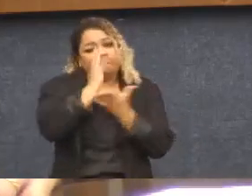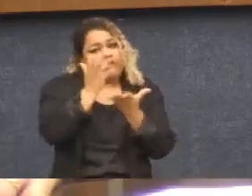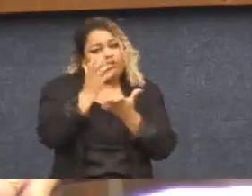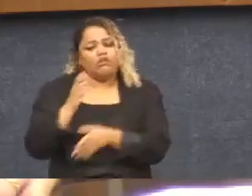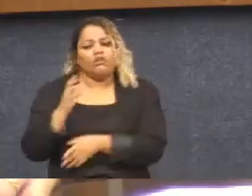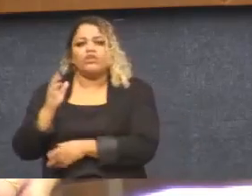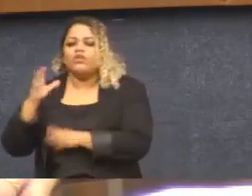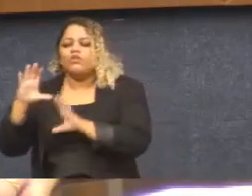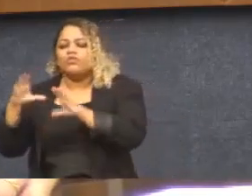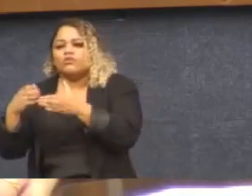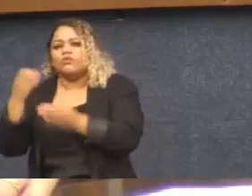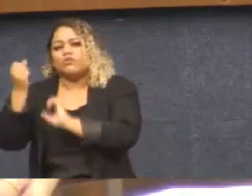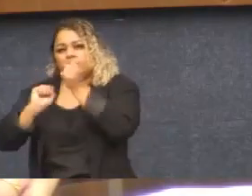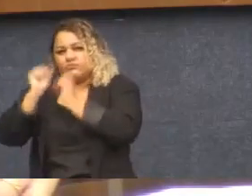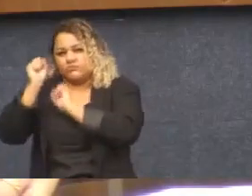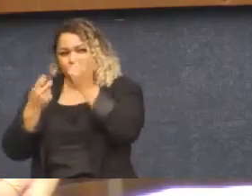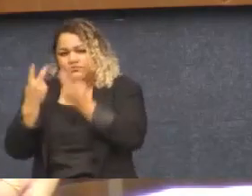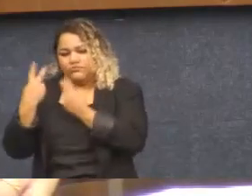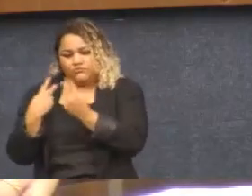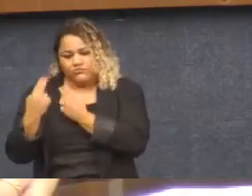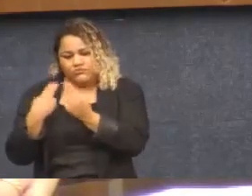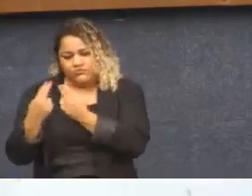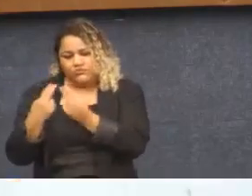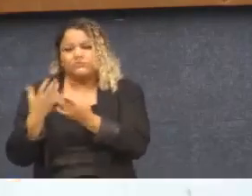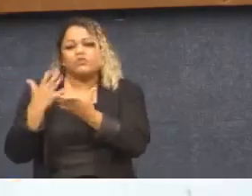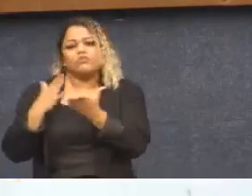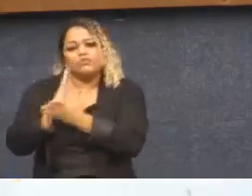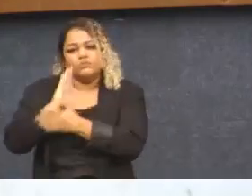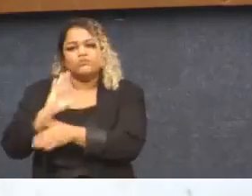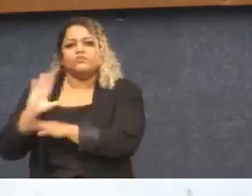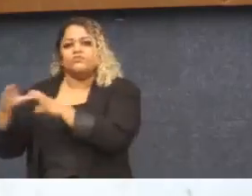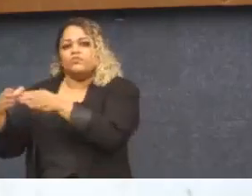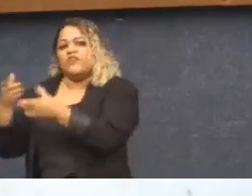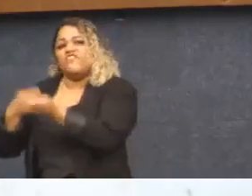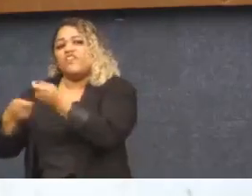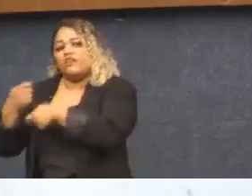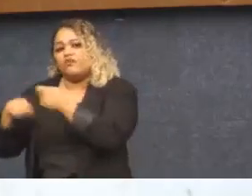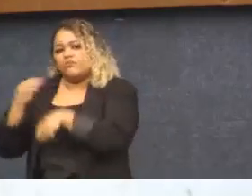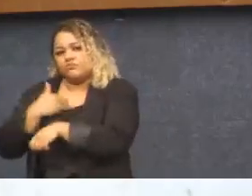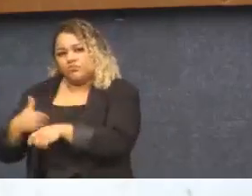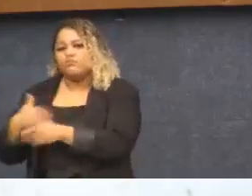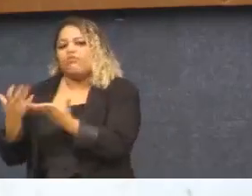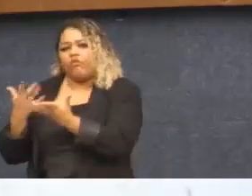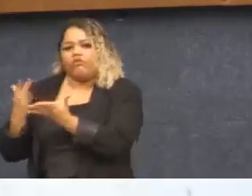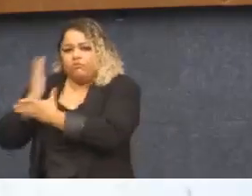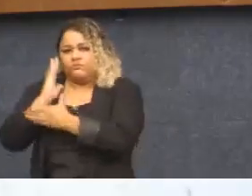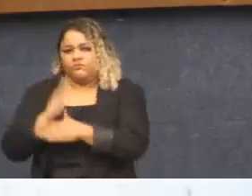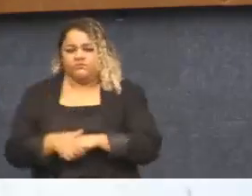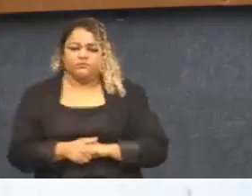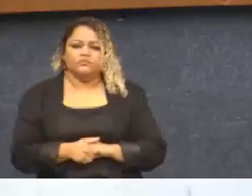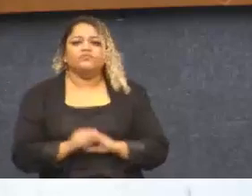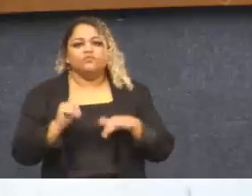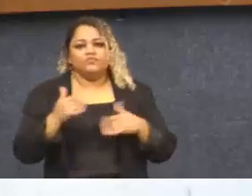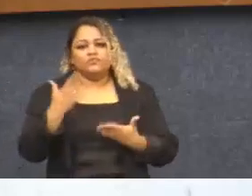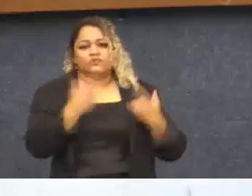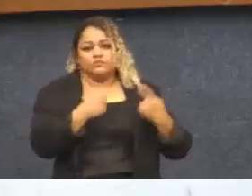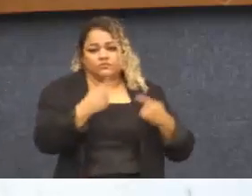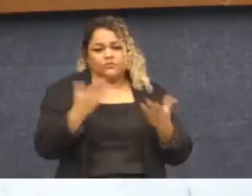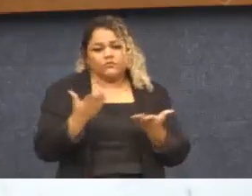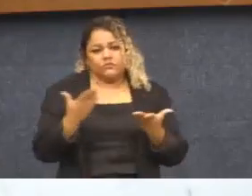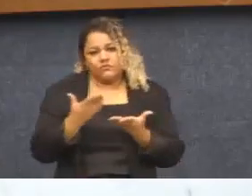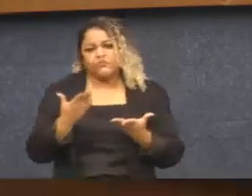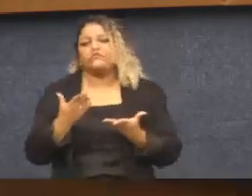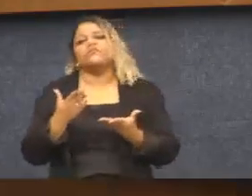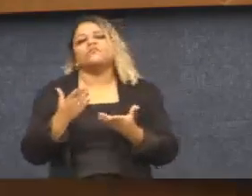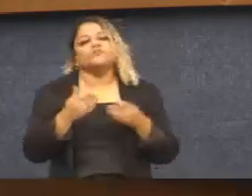pela aprovação, orçamento e finanças públicas, pela aprovação. Em discussão, em votação, para encaminhar a votação, vereador Irlan Melo, líder